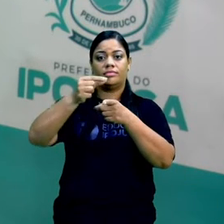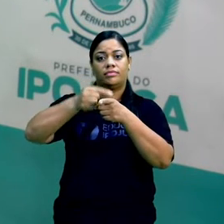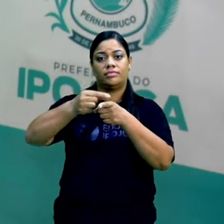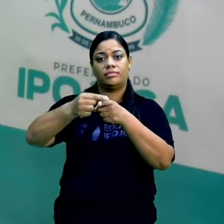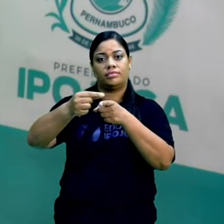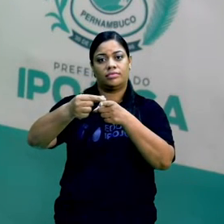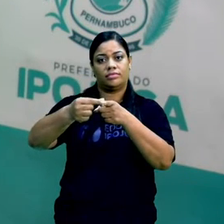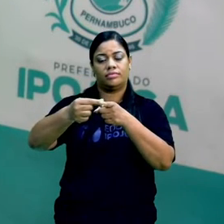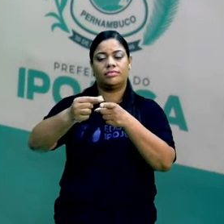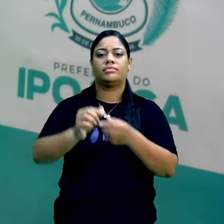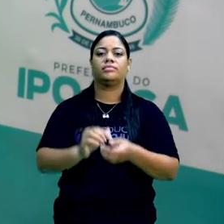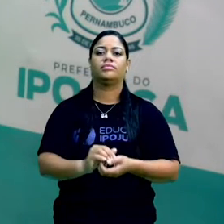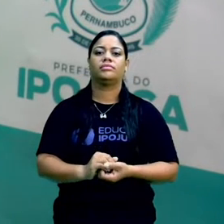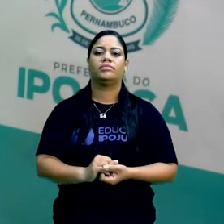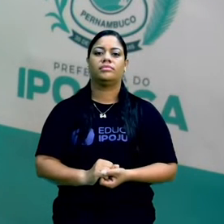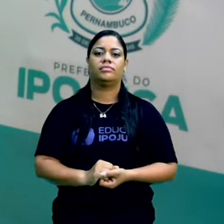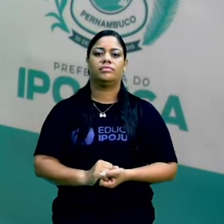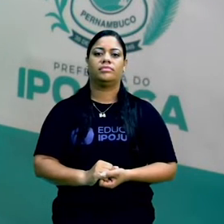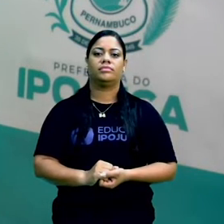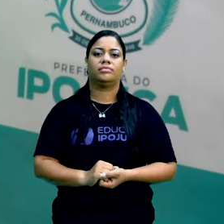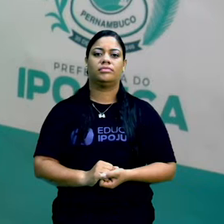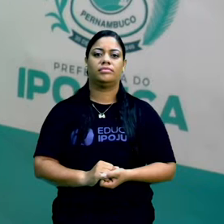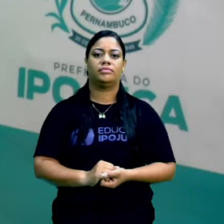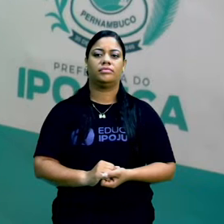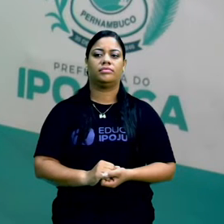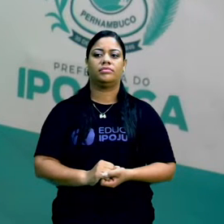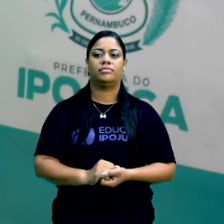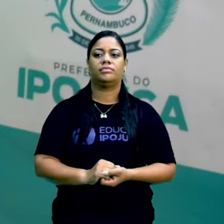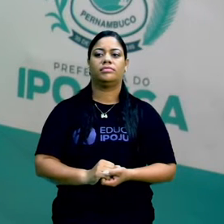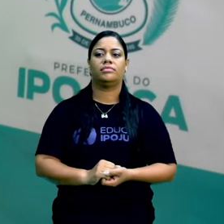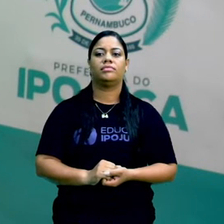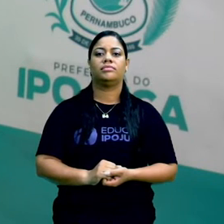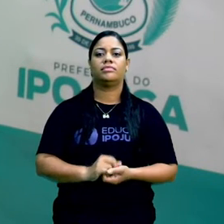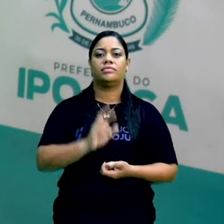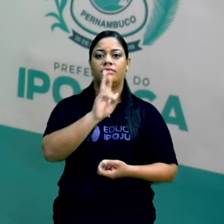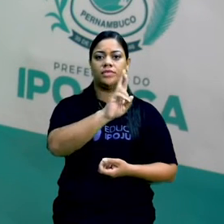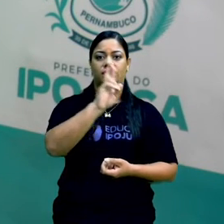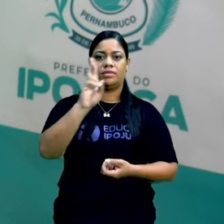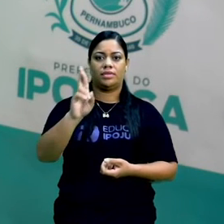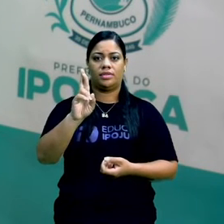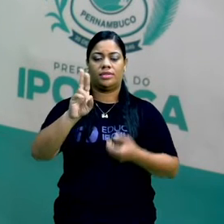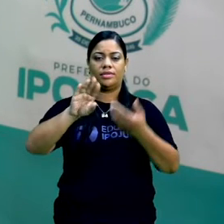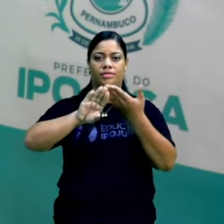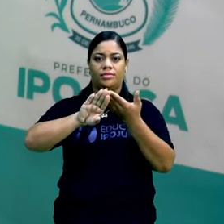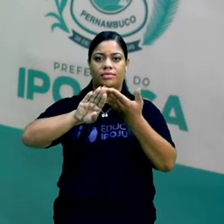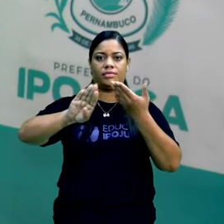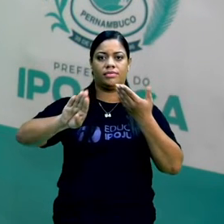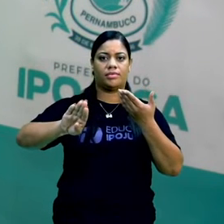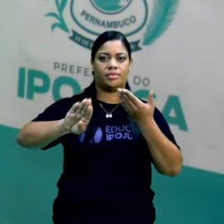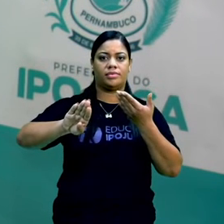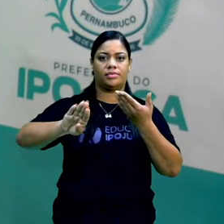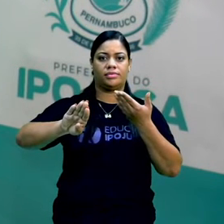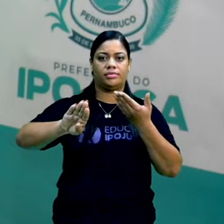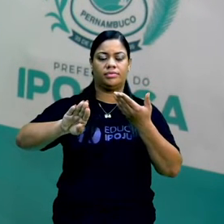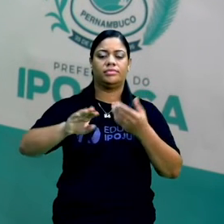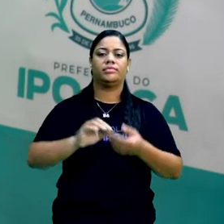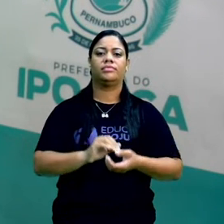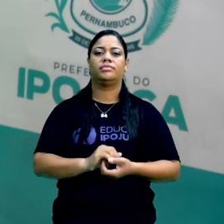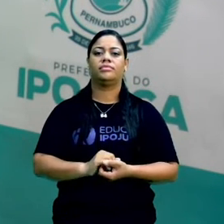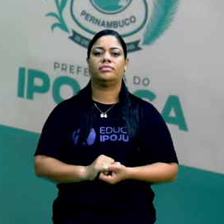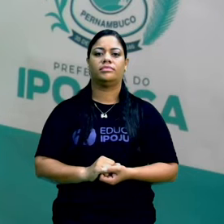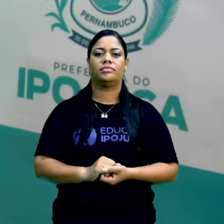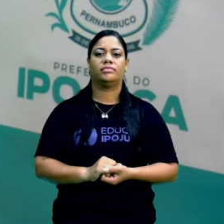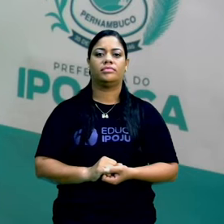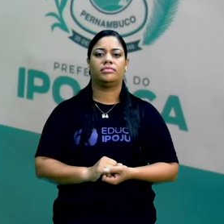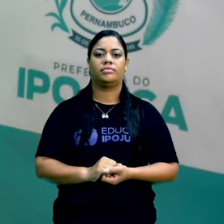das palavras. Então, carro, olha, K, o RR fica em sílabas diferentes.